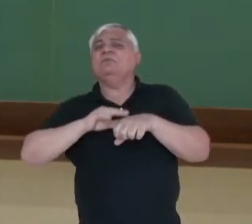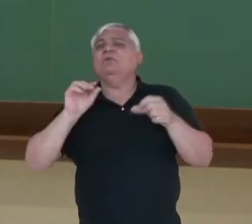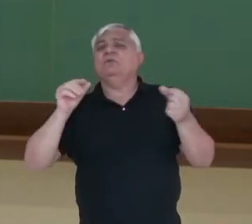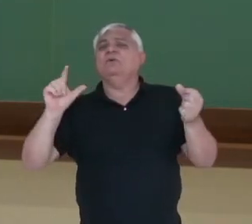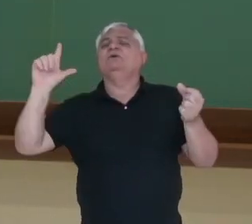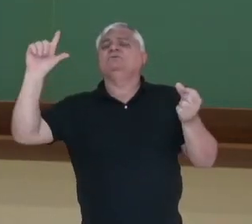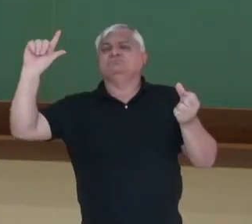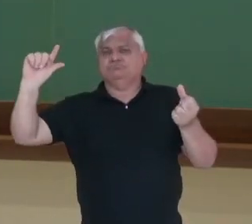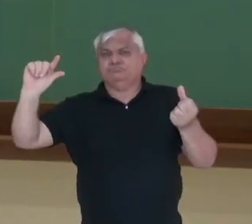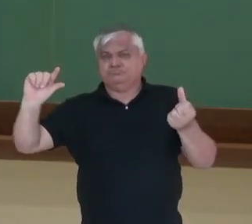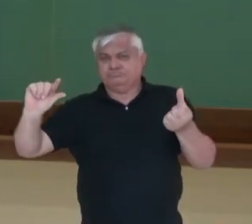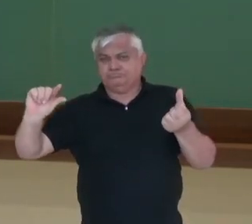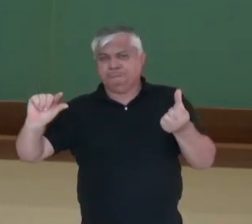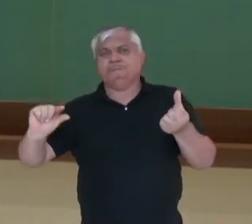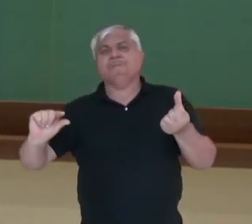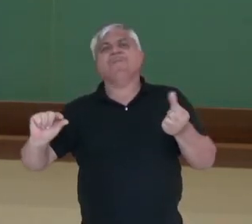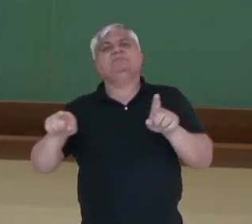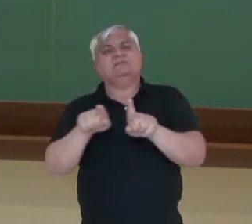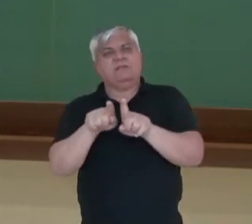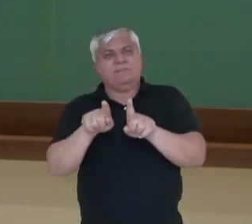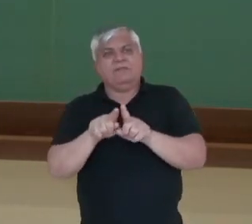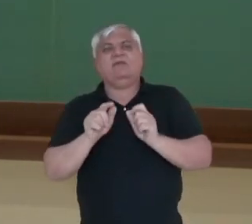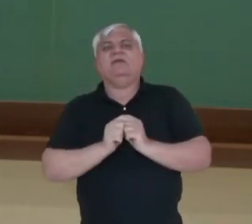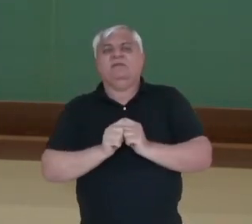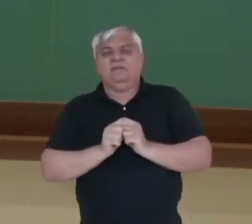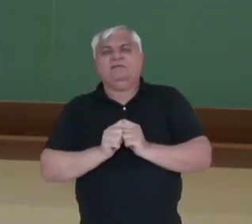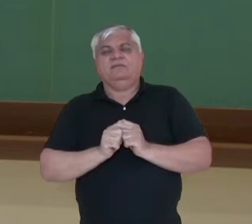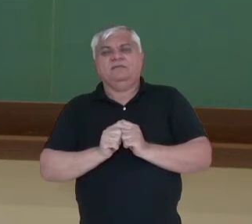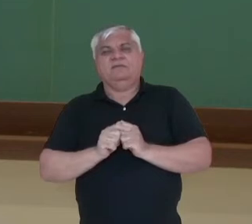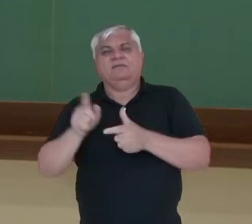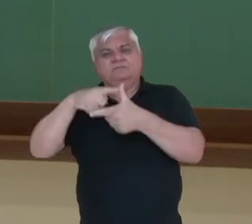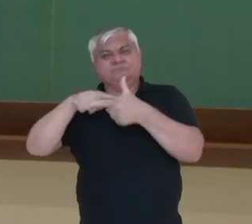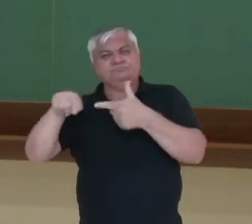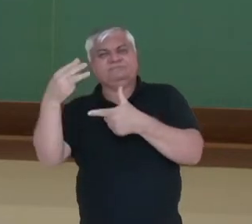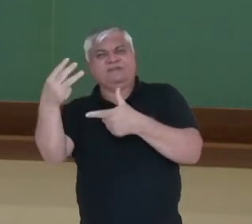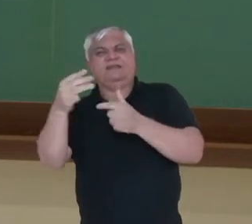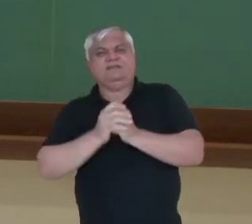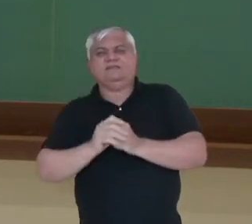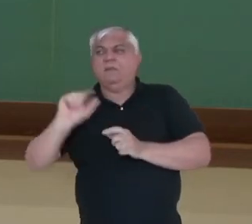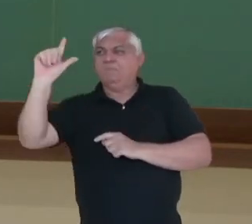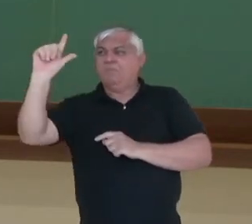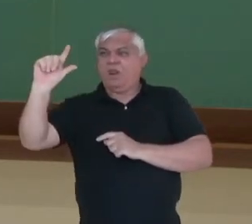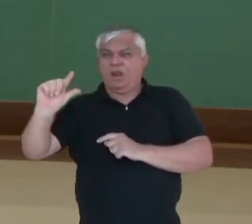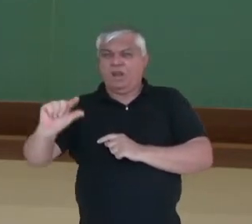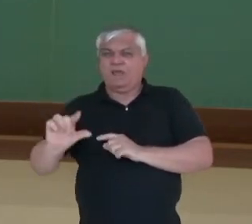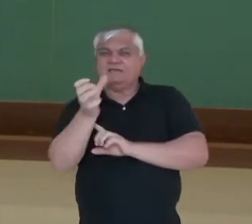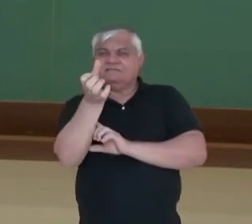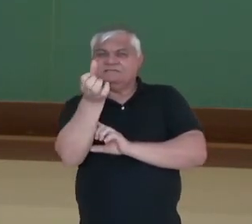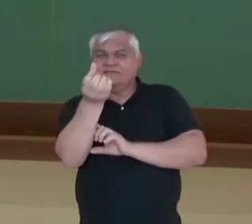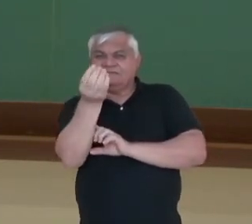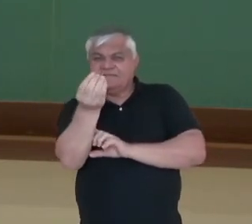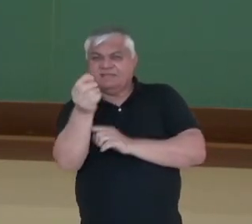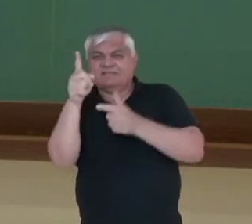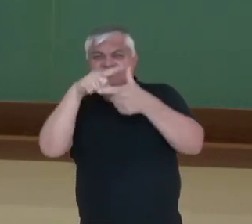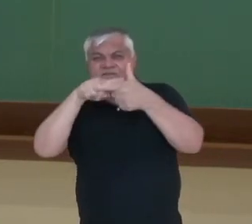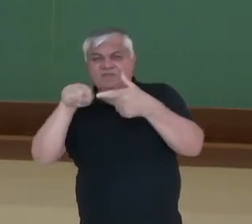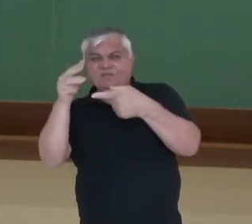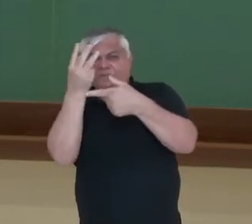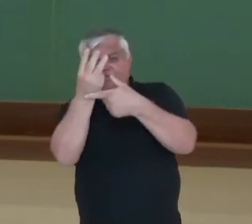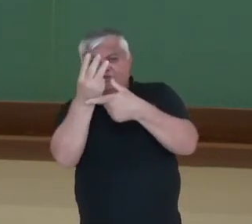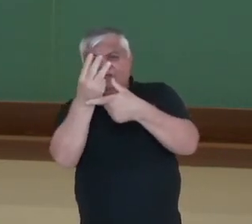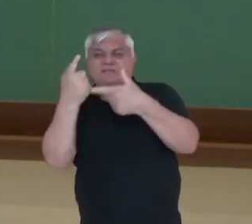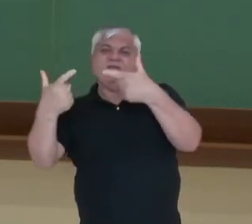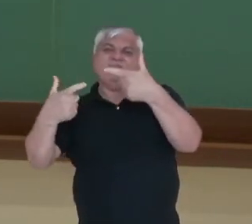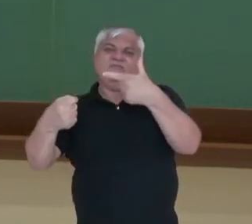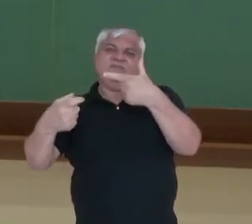tempo também, ele é reduzido a terça parte. Então, se eu pegar os 60, dividir por 3,